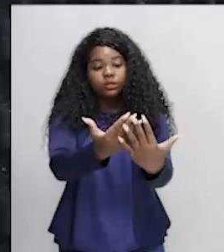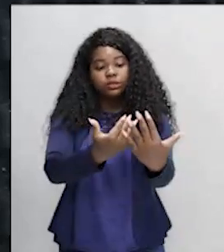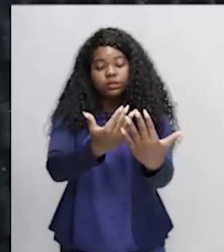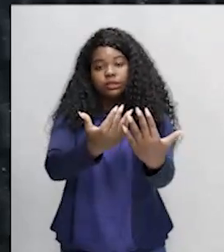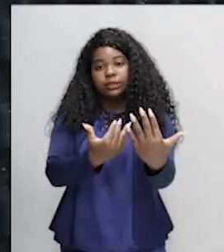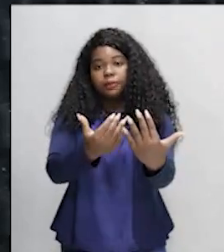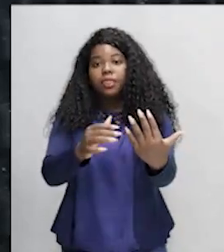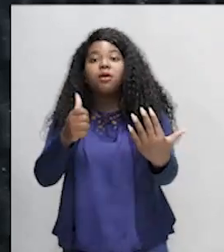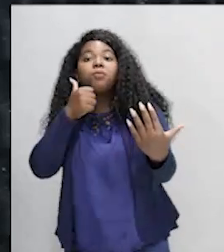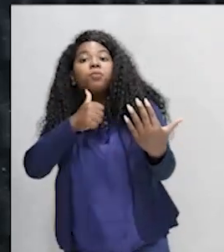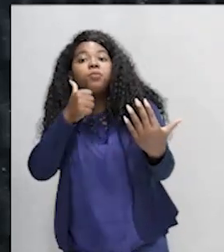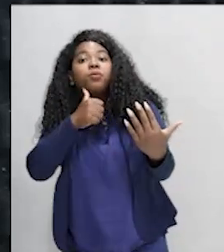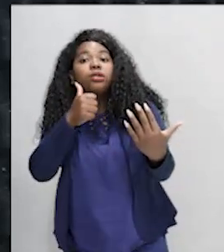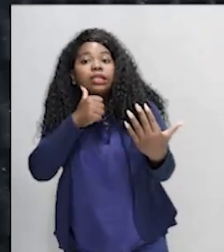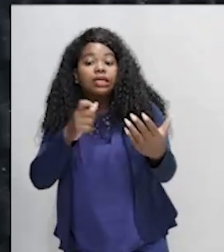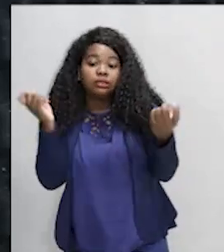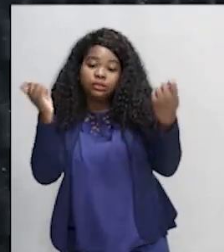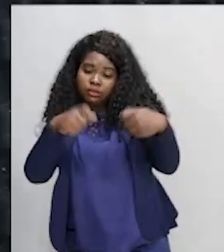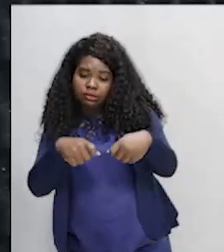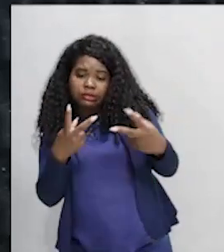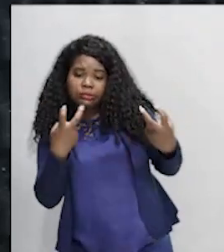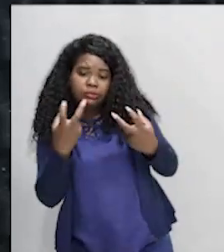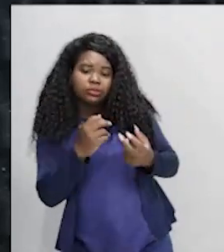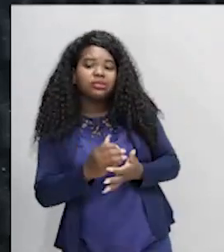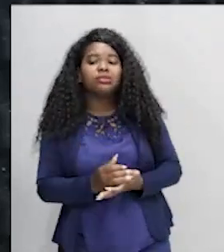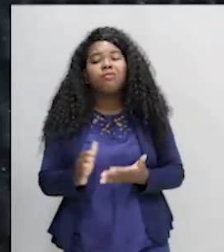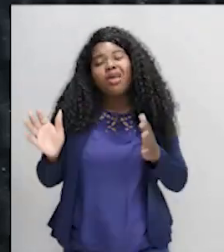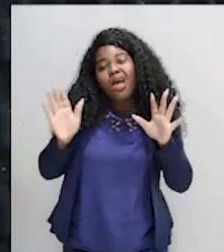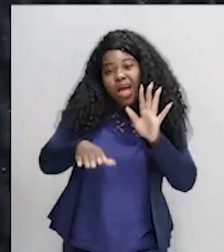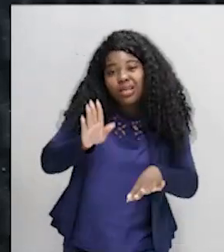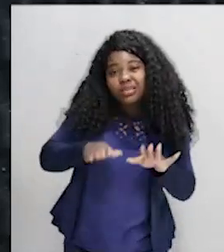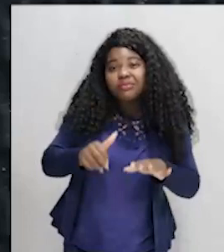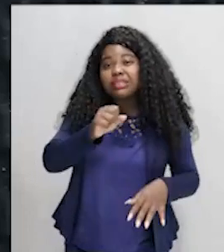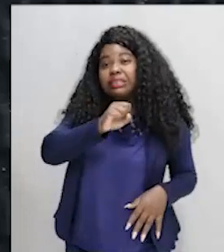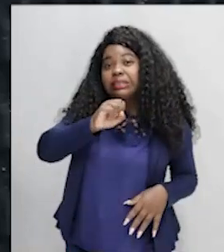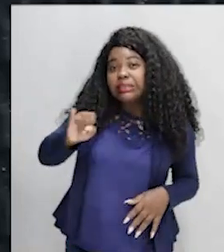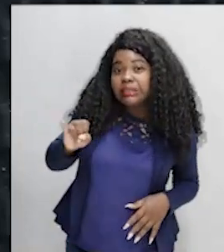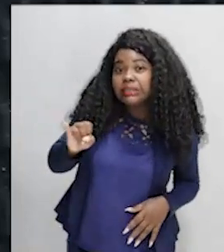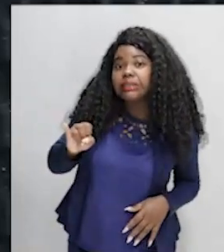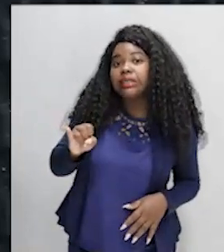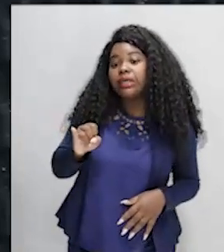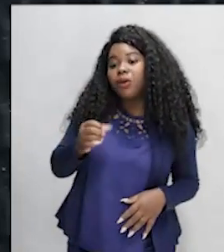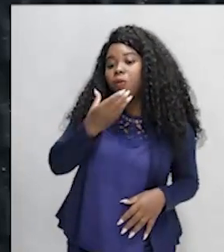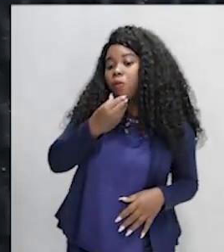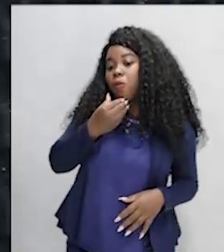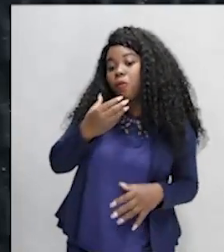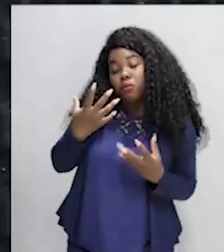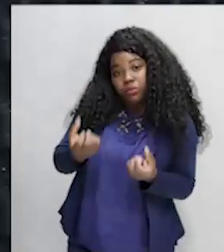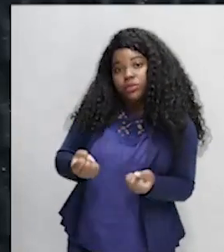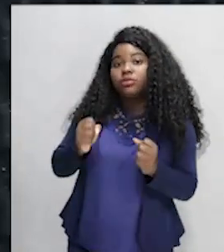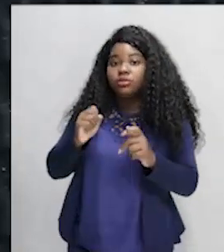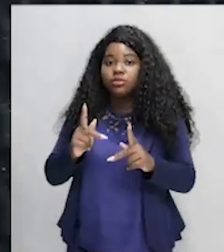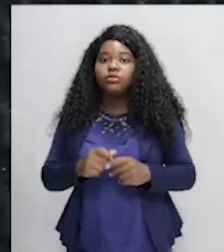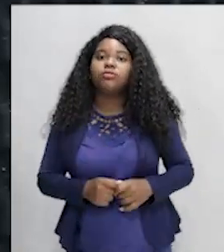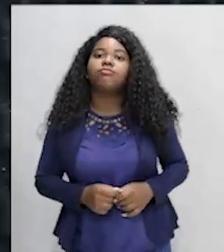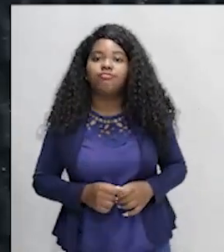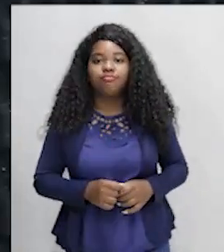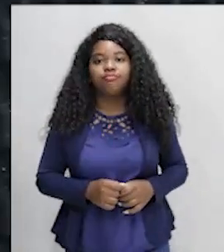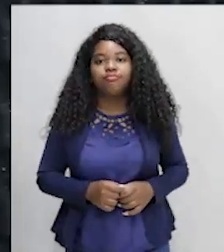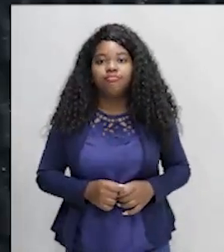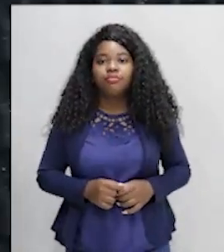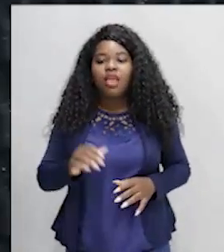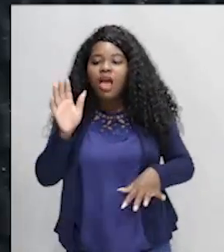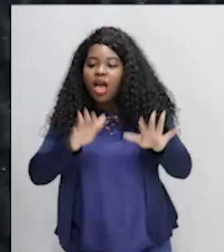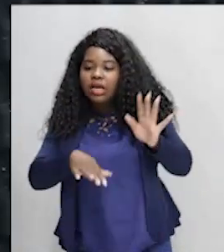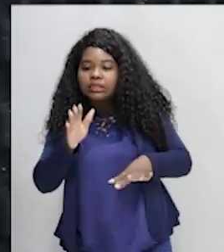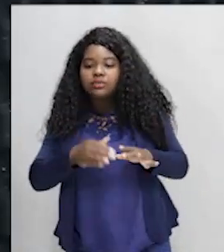marido permitir, entre outras coisas. As comédias, por exemplo, eram proibidas para as mulheres sérias. Às vezes as prostitutas assistiam. Por quê?